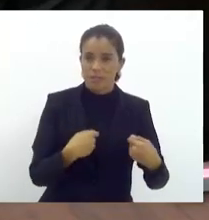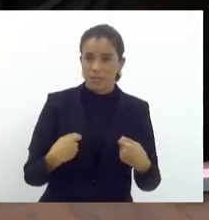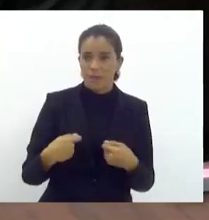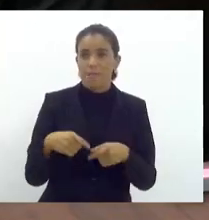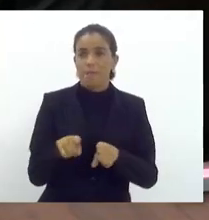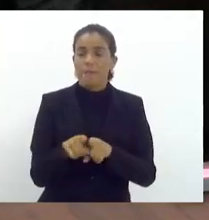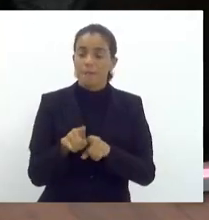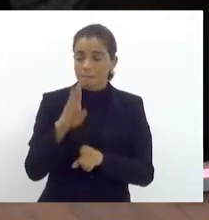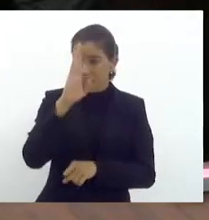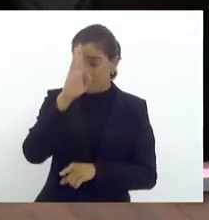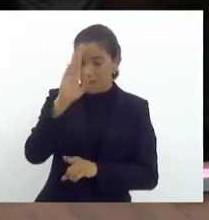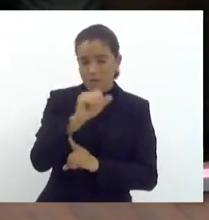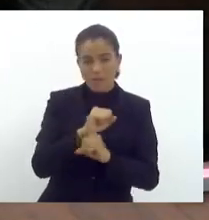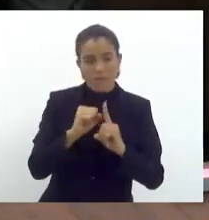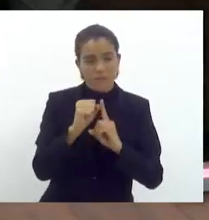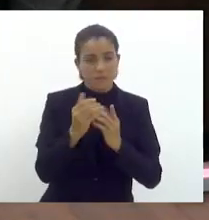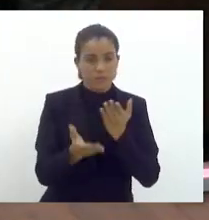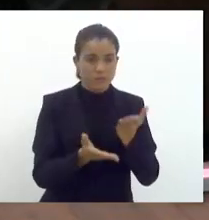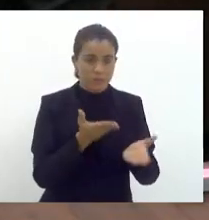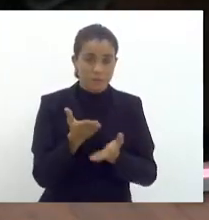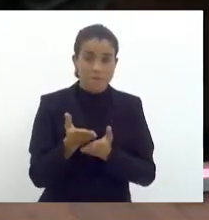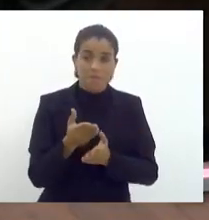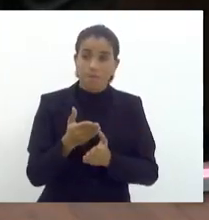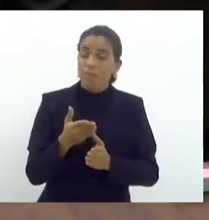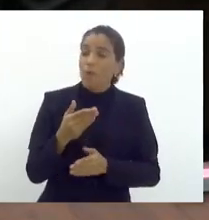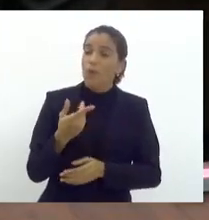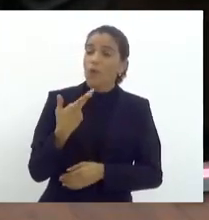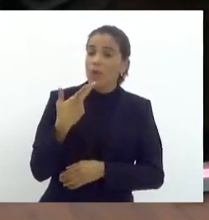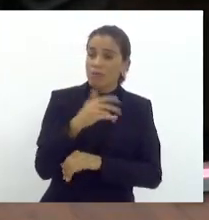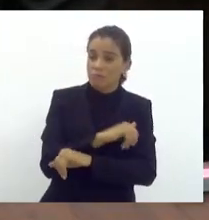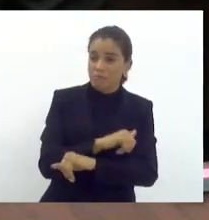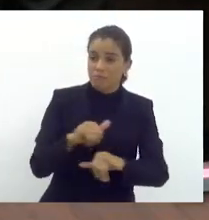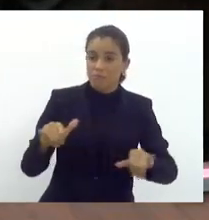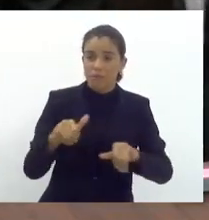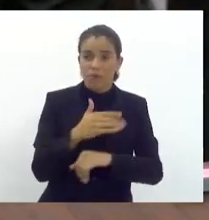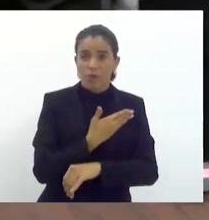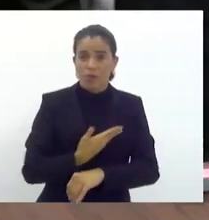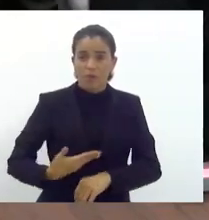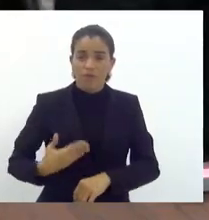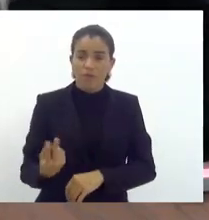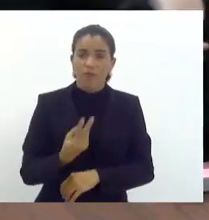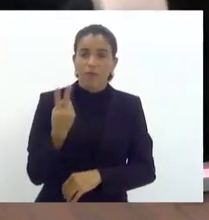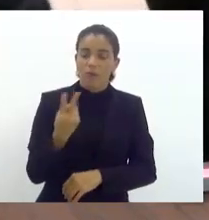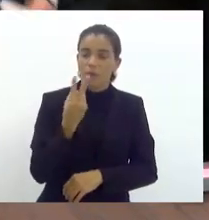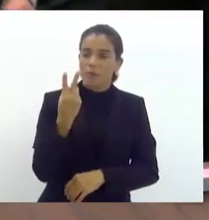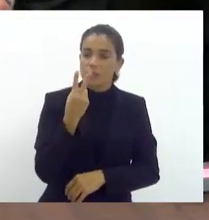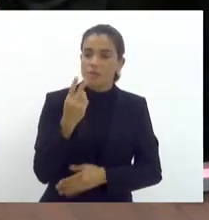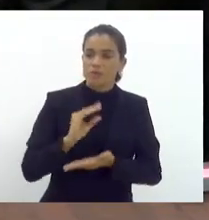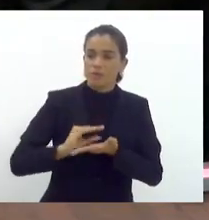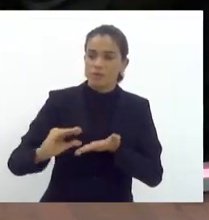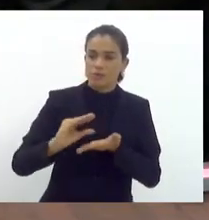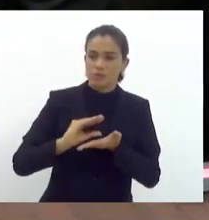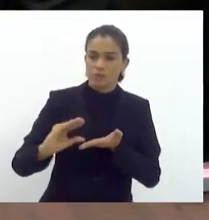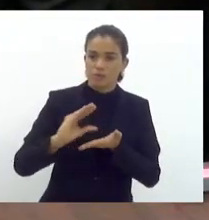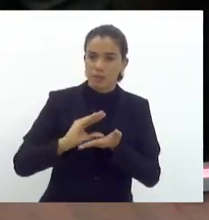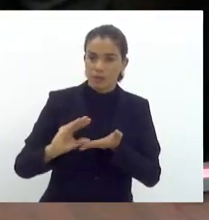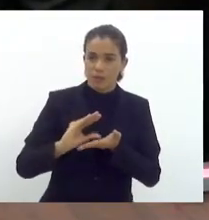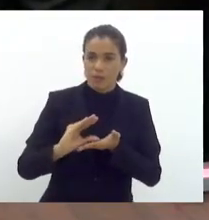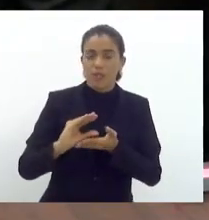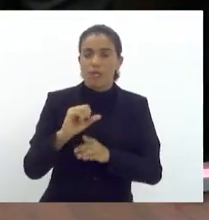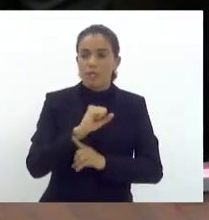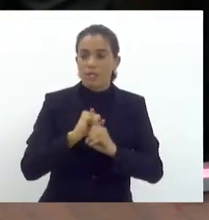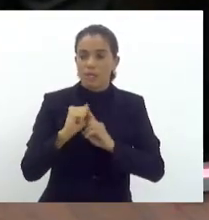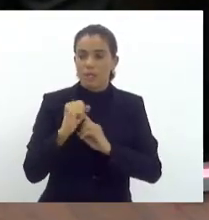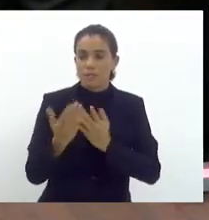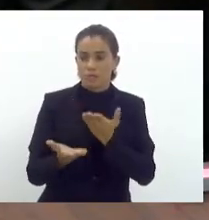na assistência social a mensagem do governo preserva todo o aspecto e valoriza os investimentos em assistência